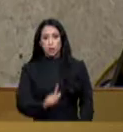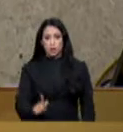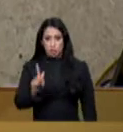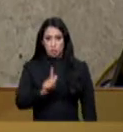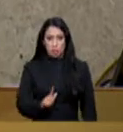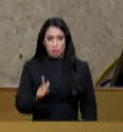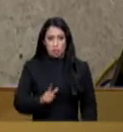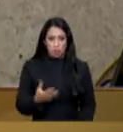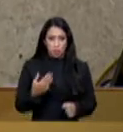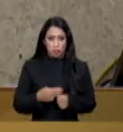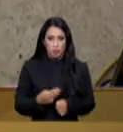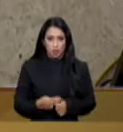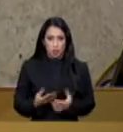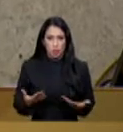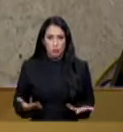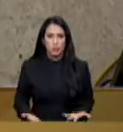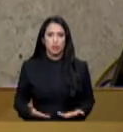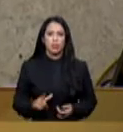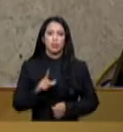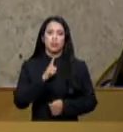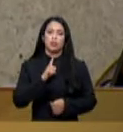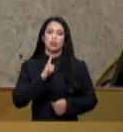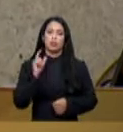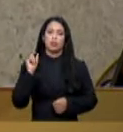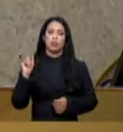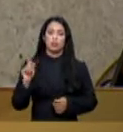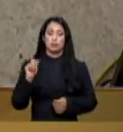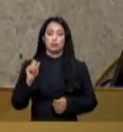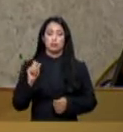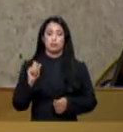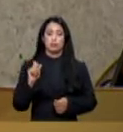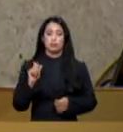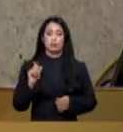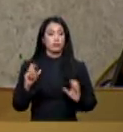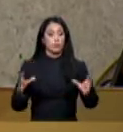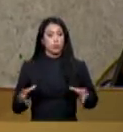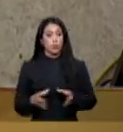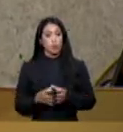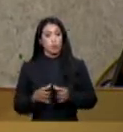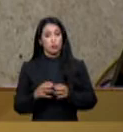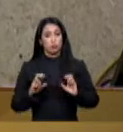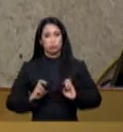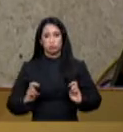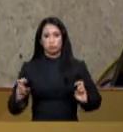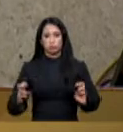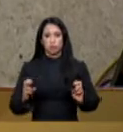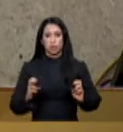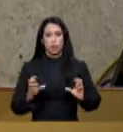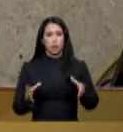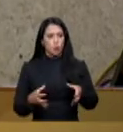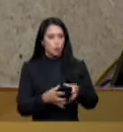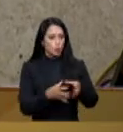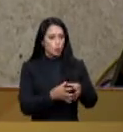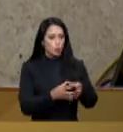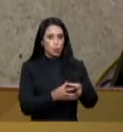Reconhecimento do poder concedente da titularidade do serviço ao colegiado formado pelos municípios,